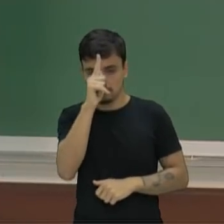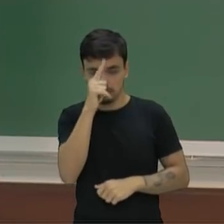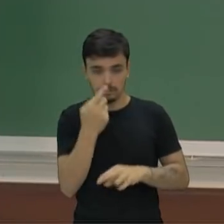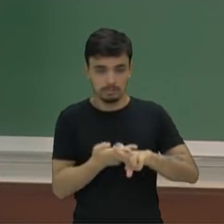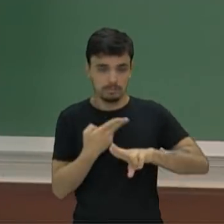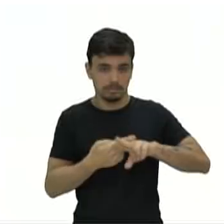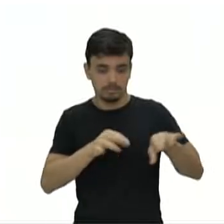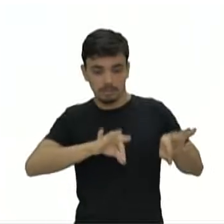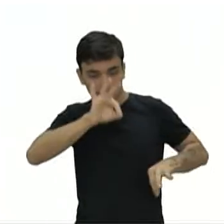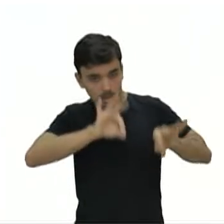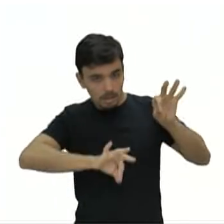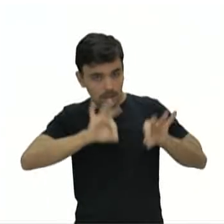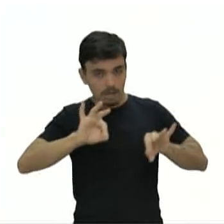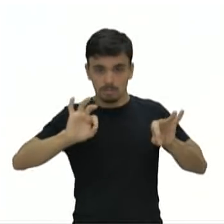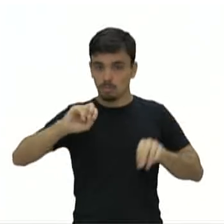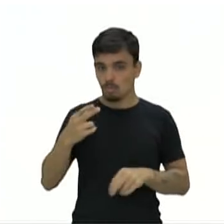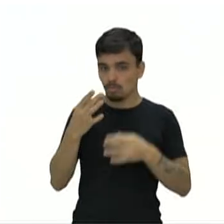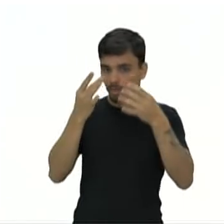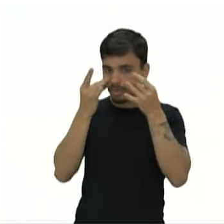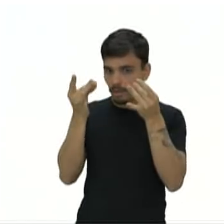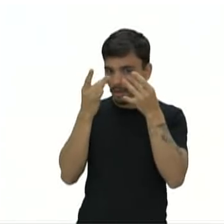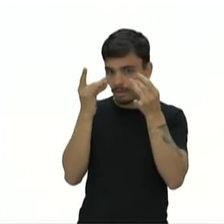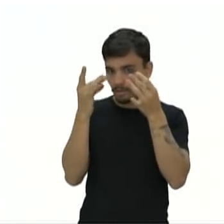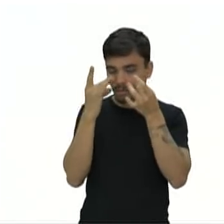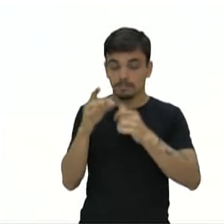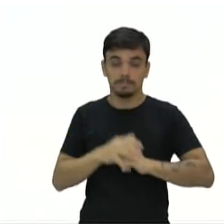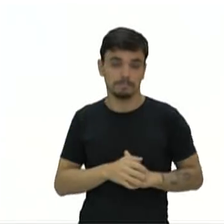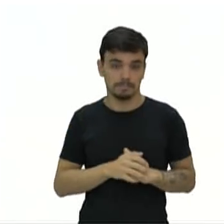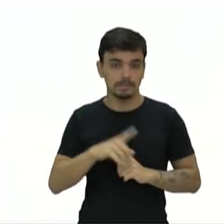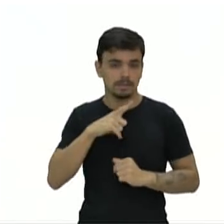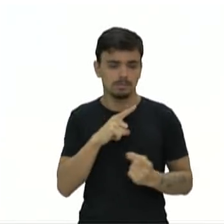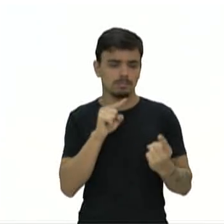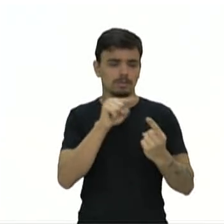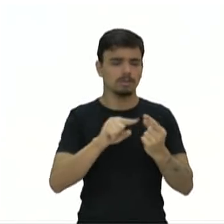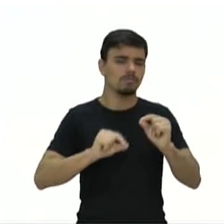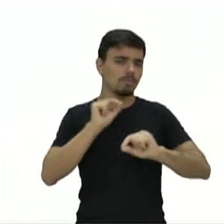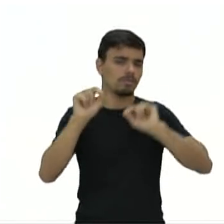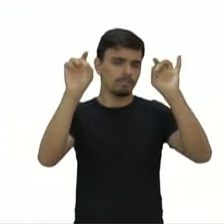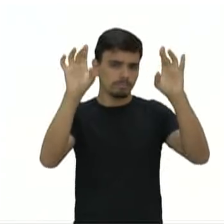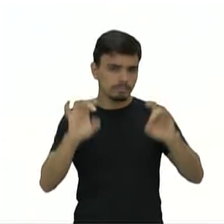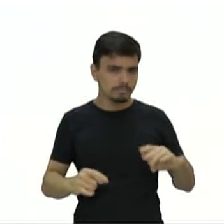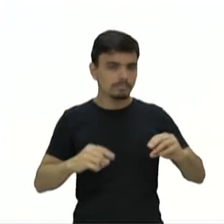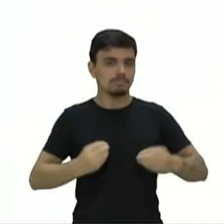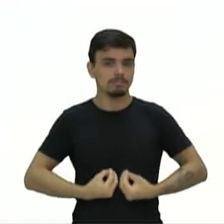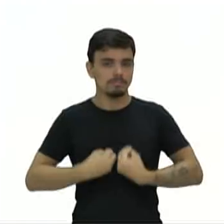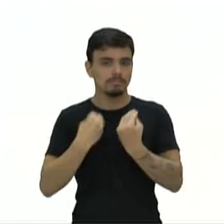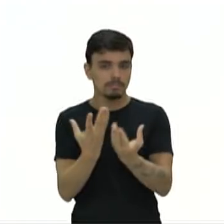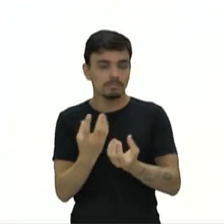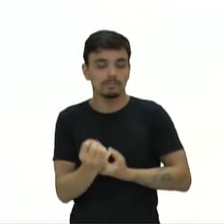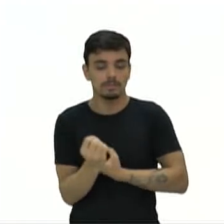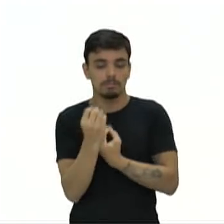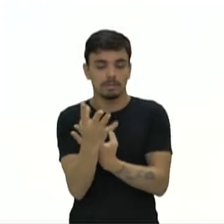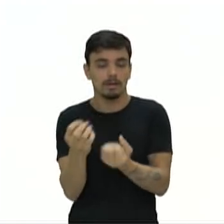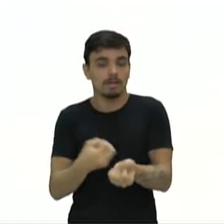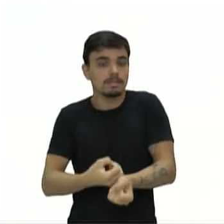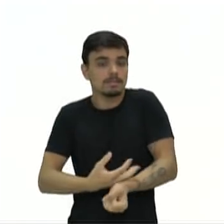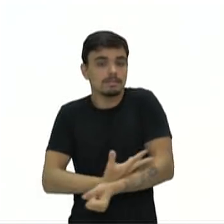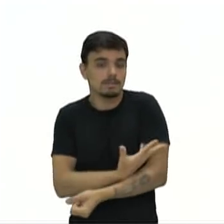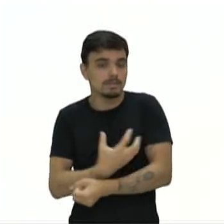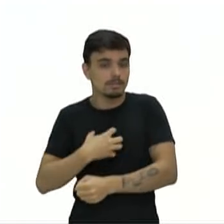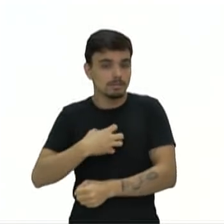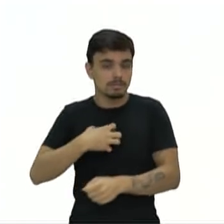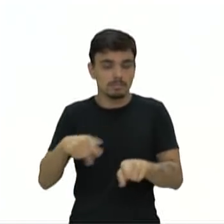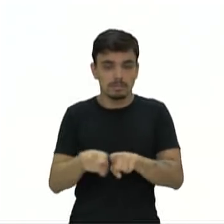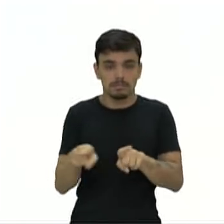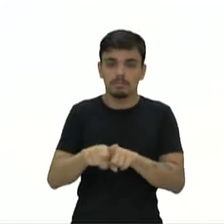teatro, galera. Olha que legal. Na Grécia Antiga, as máscaras tinham uma função especial: transmitir sentimento do personagem. Havia abertura para